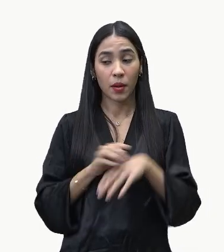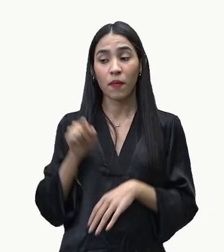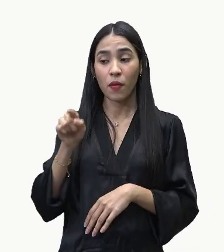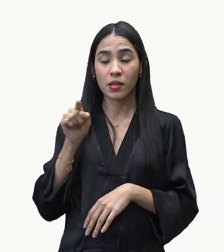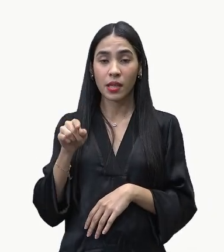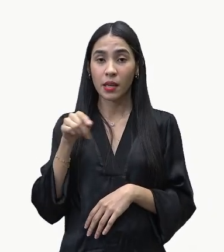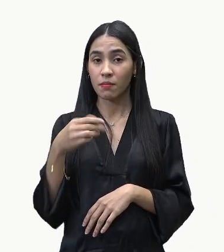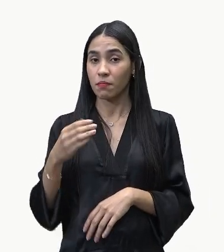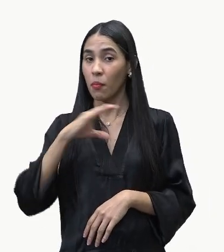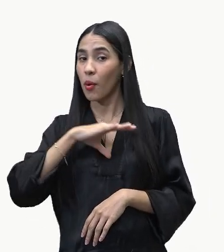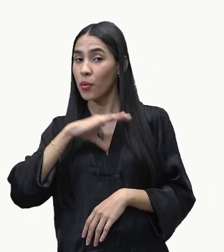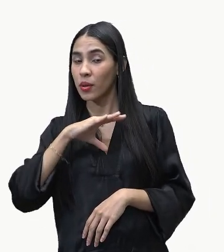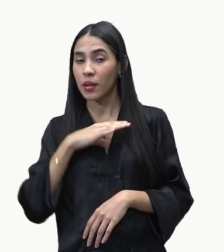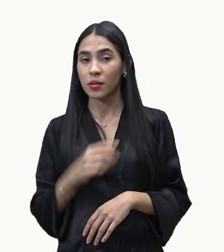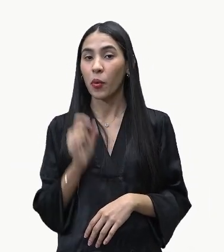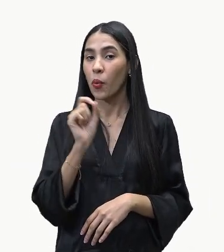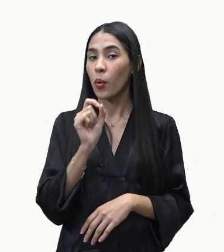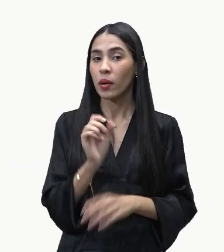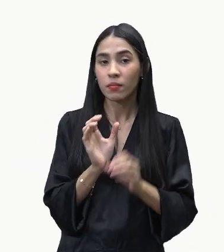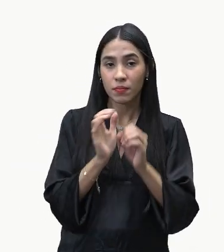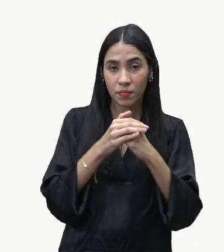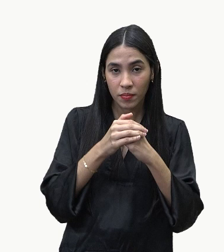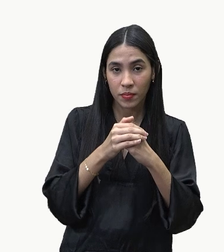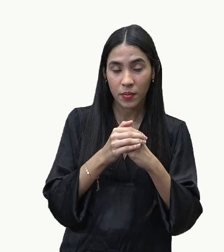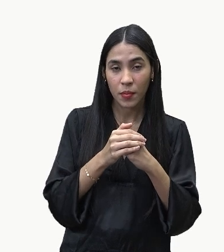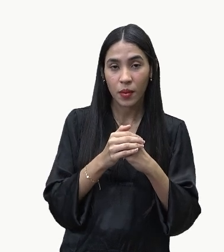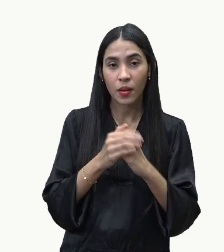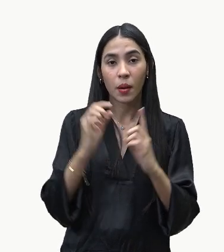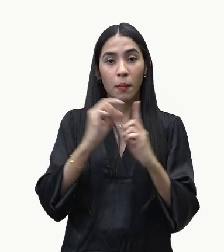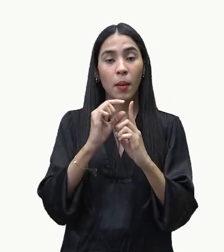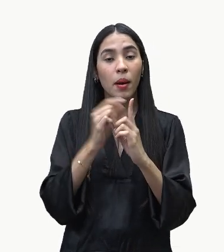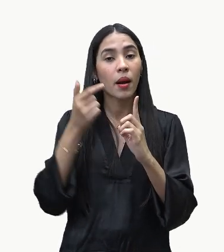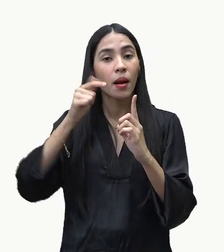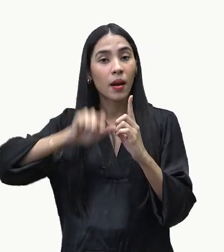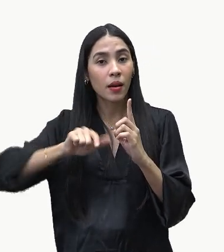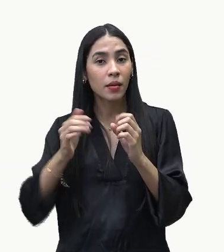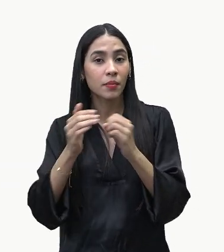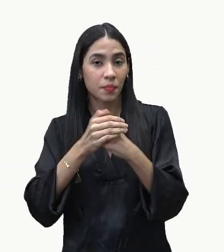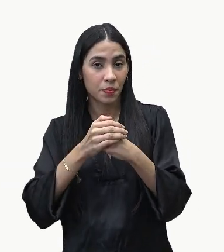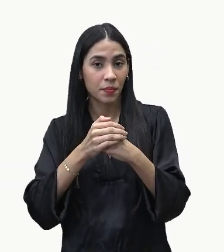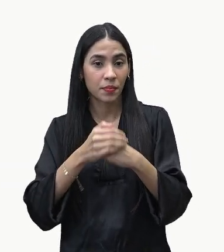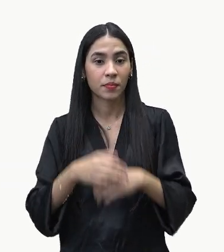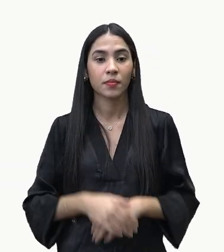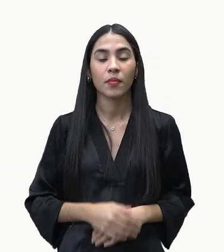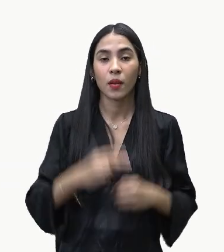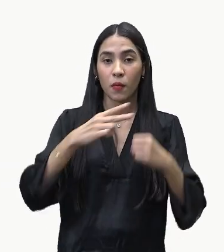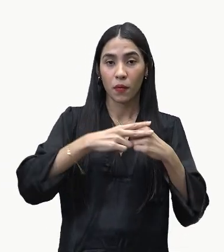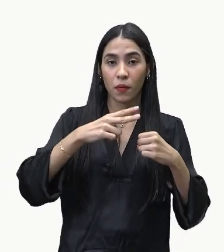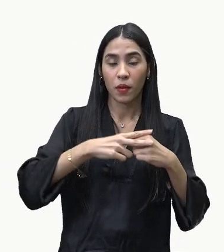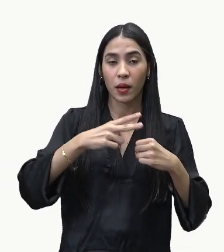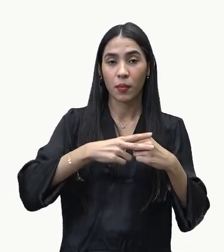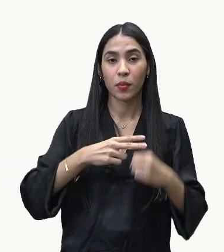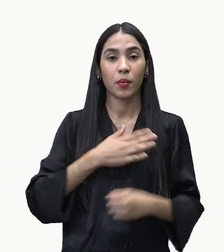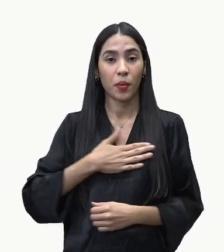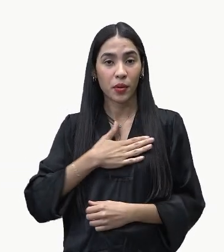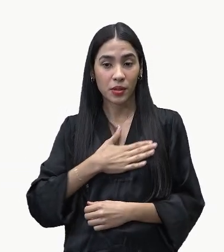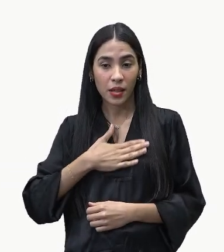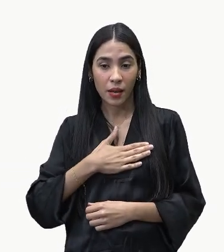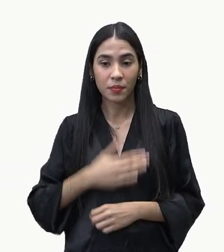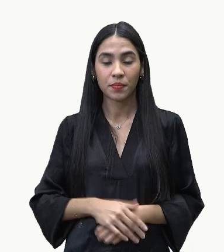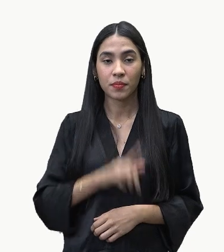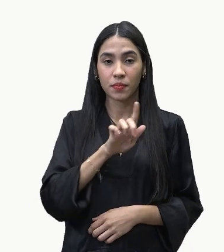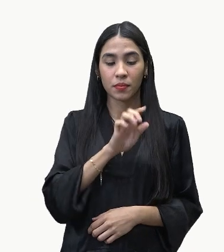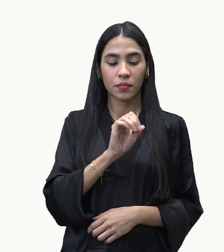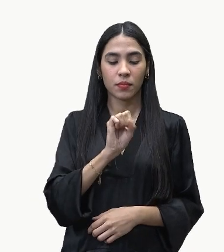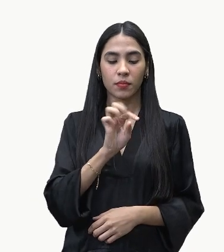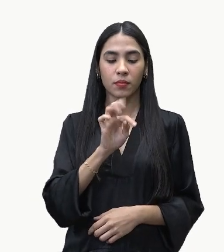português. Que elemento foi omitido? Que repetição foi omitida? O verbo gostar, né? Formas do